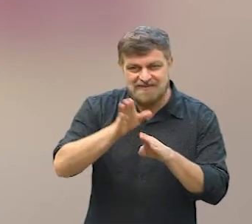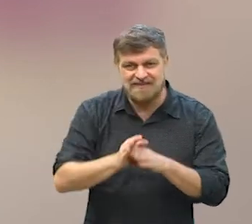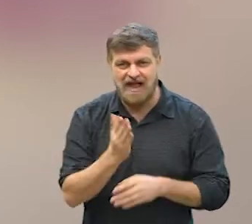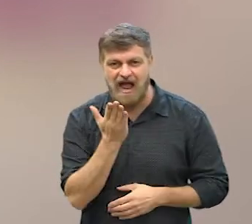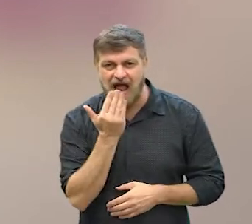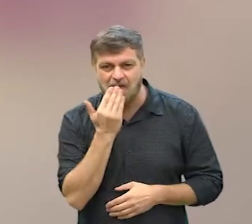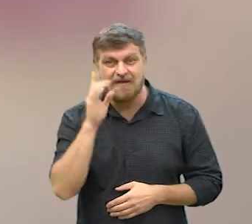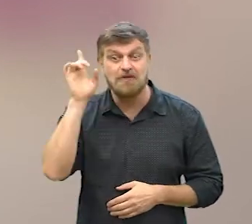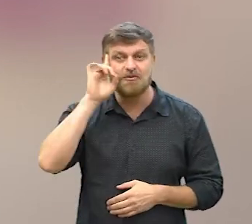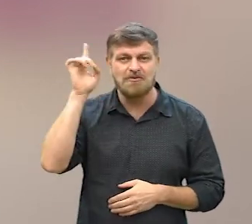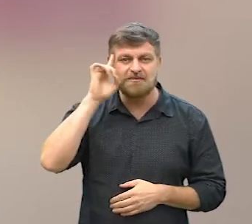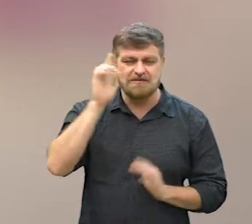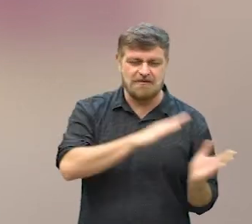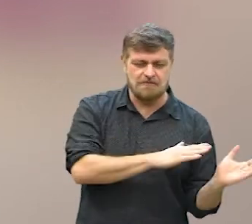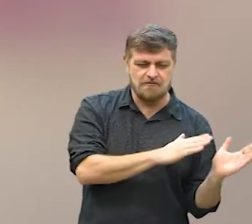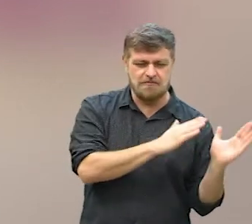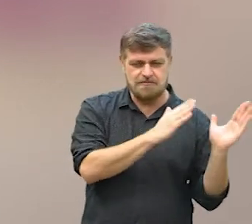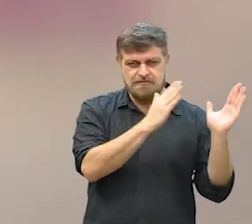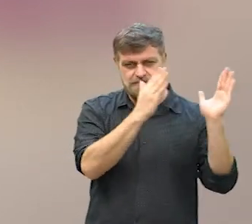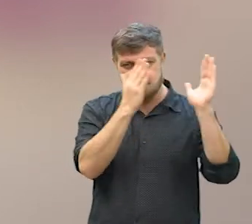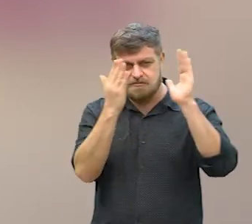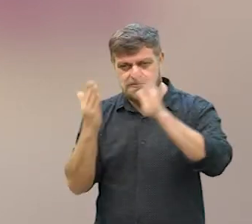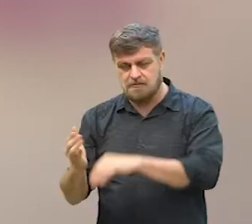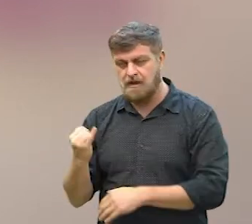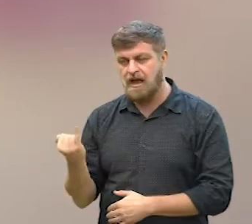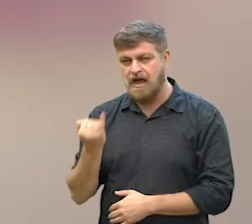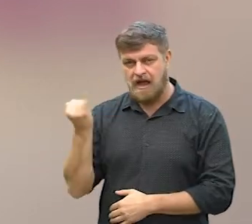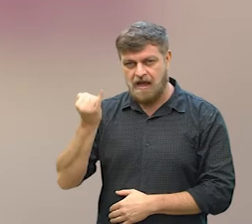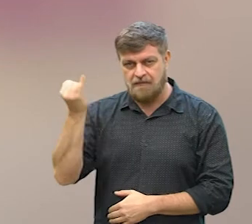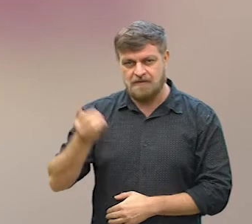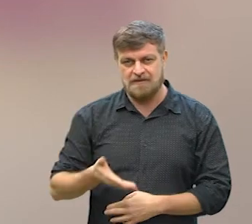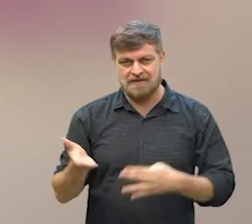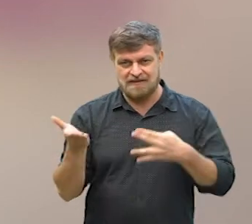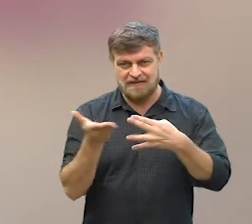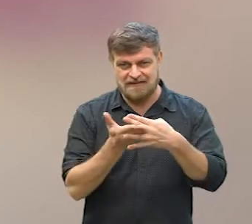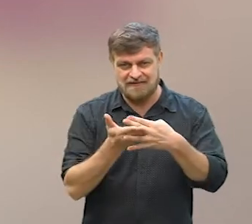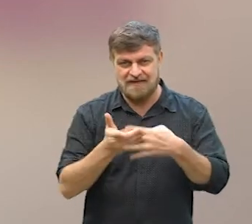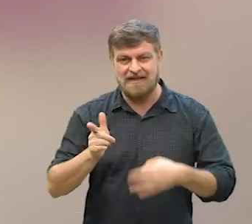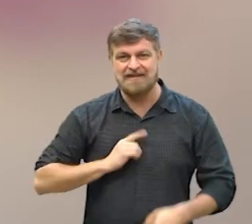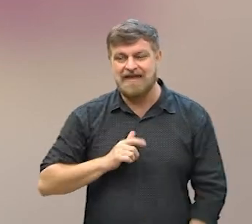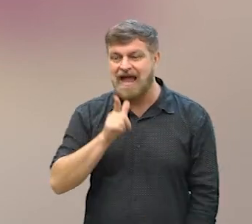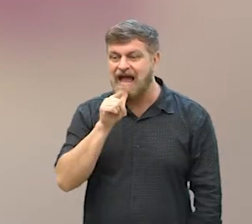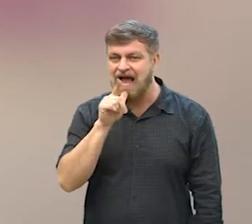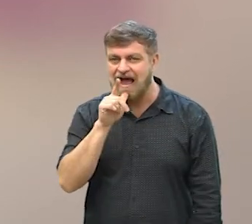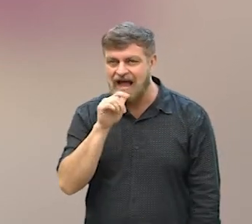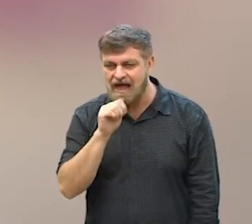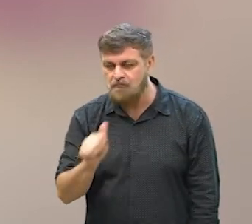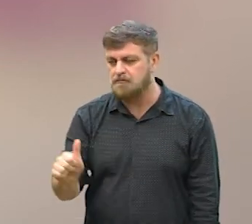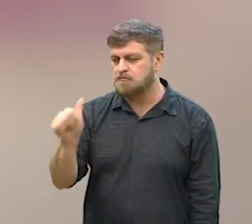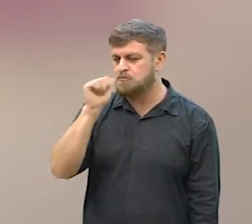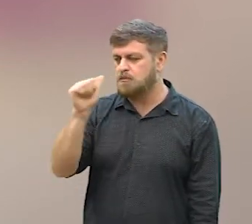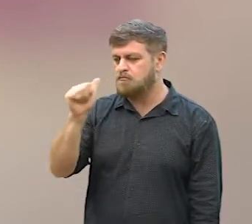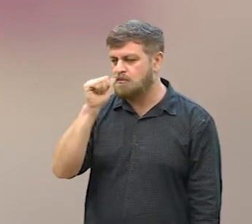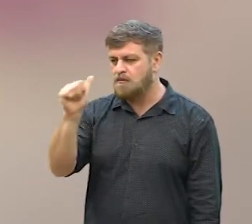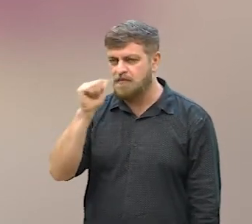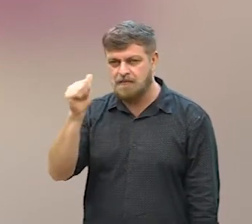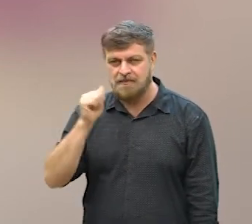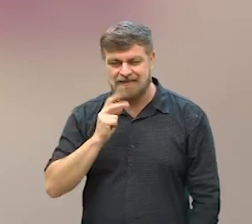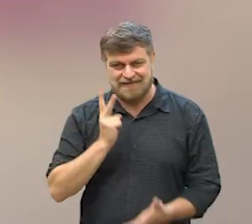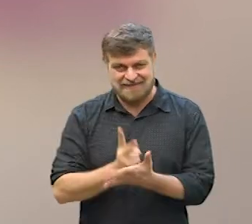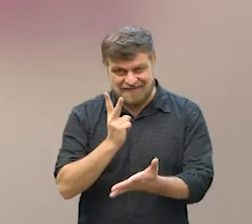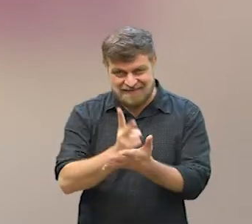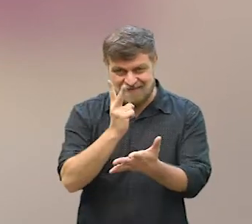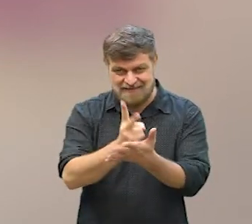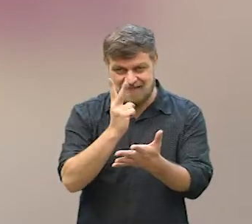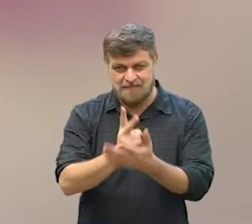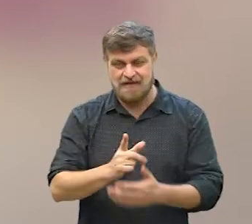vão comer no dia a dia. Importante que nesses intervalos vocês tomam muita água. Todo esse